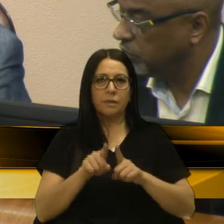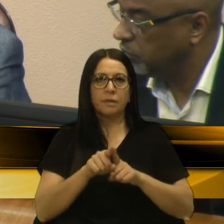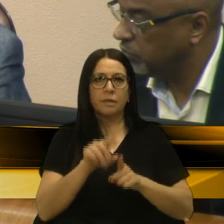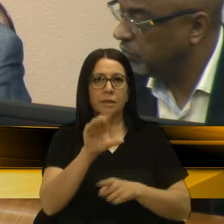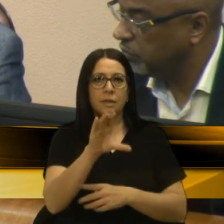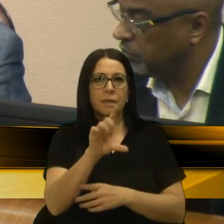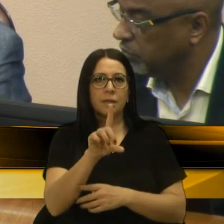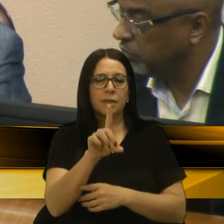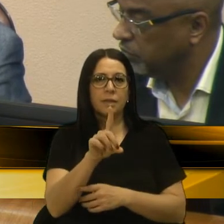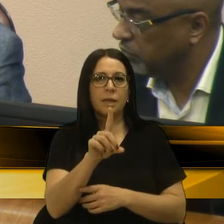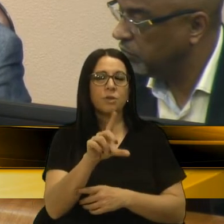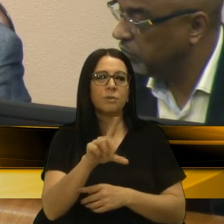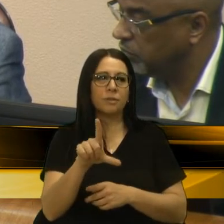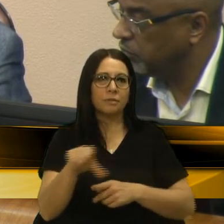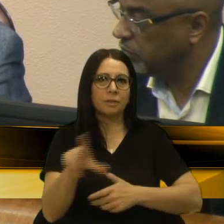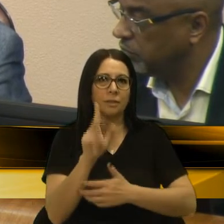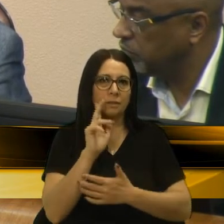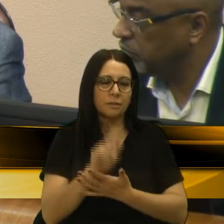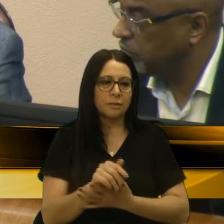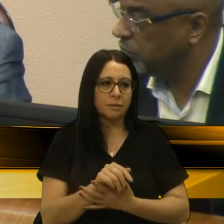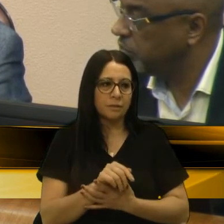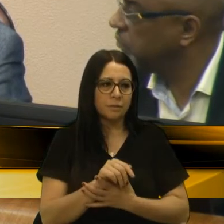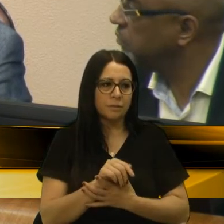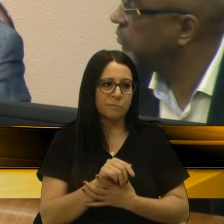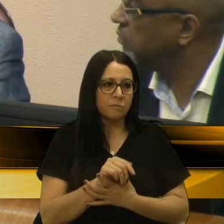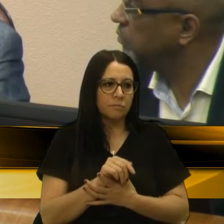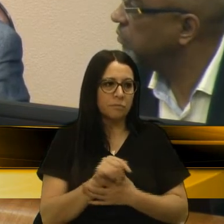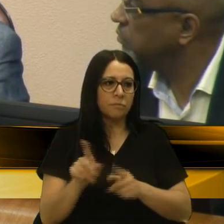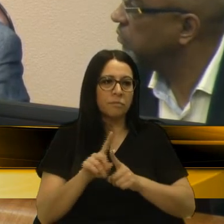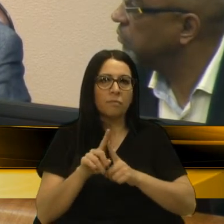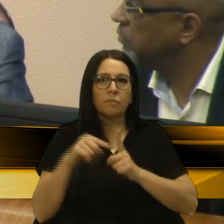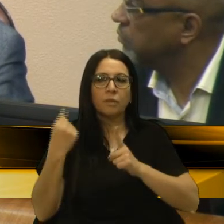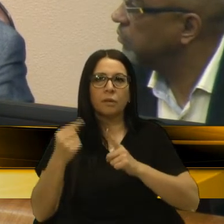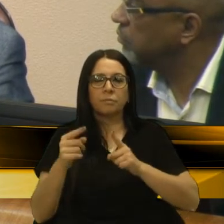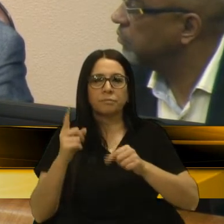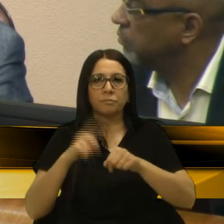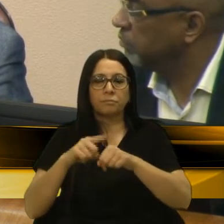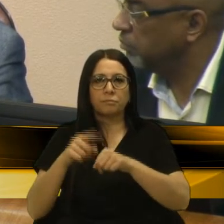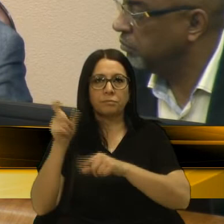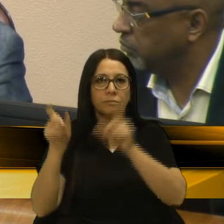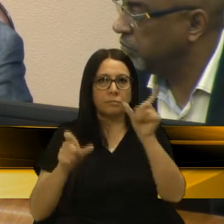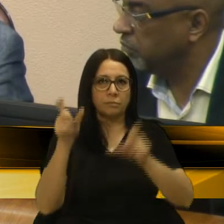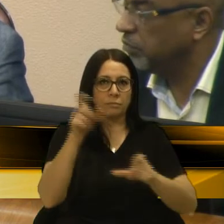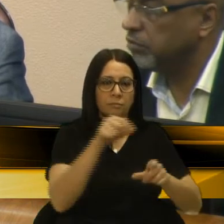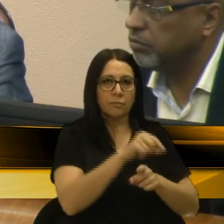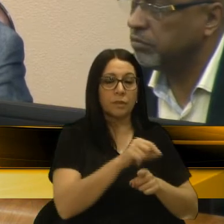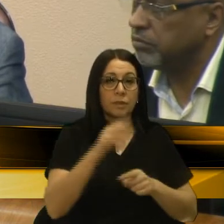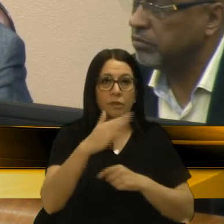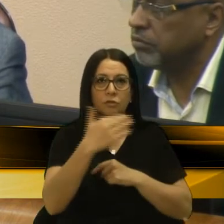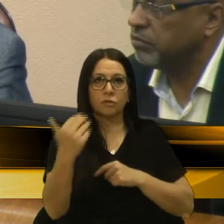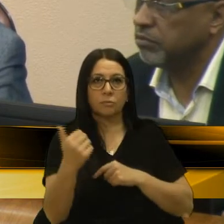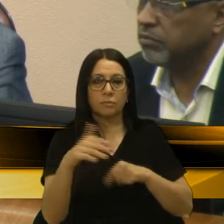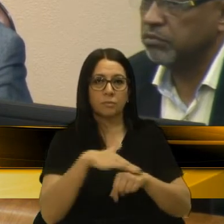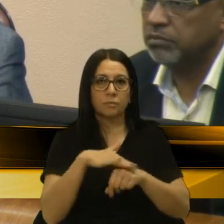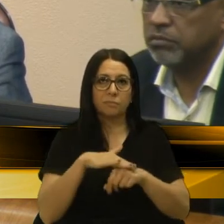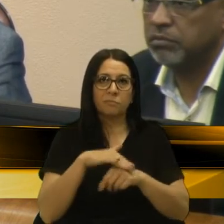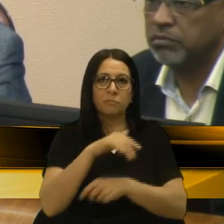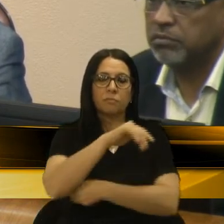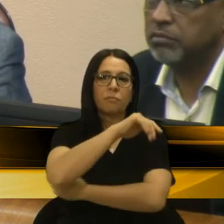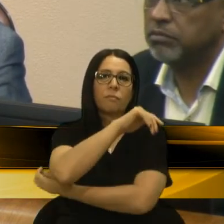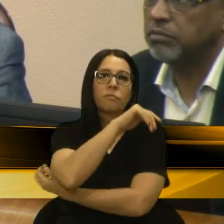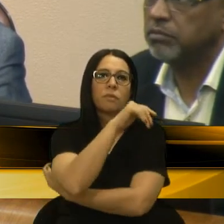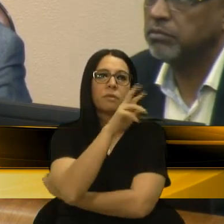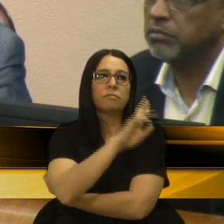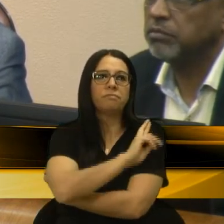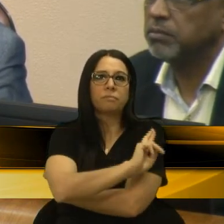CDL, dos sindicatos de trabalhadores rurais, tenham esse tipo de postura e de posicionamento quando foram chamados aqui e conversaram. o